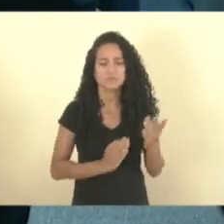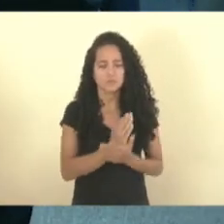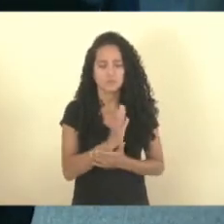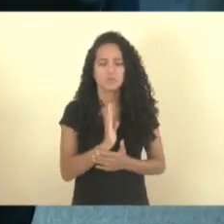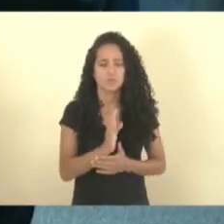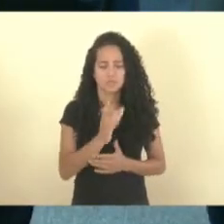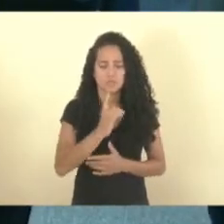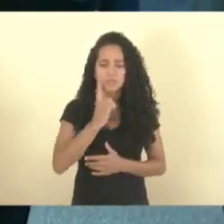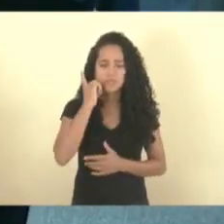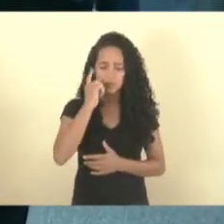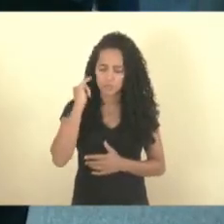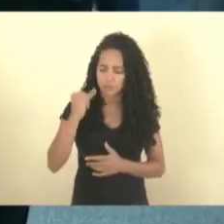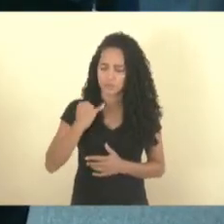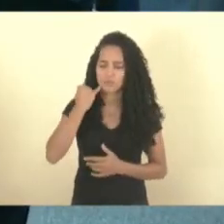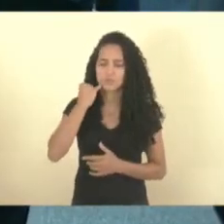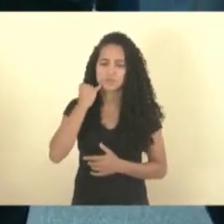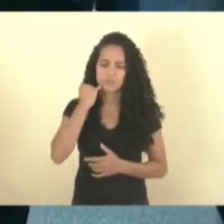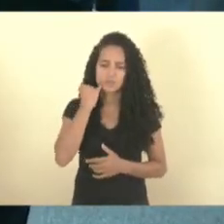matéria, deputada Janete,